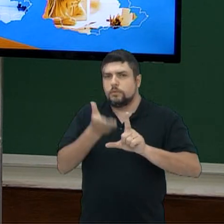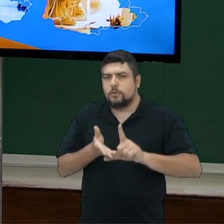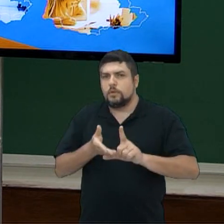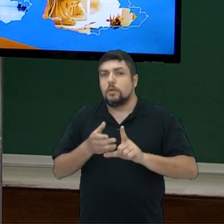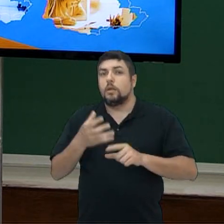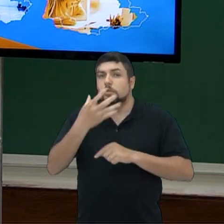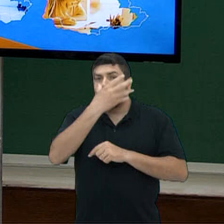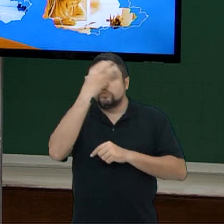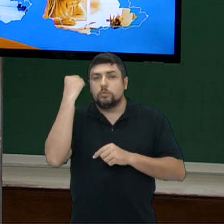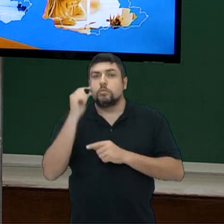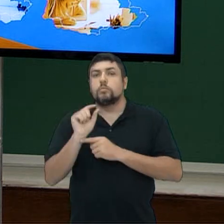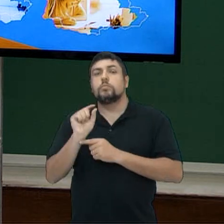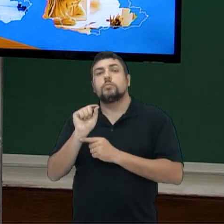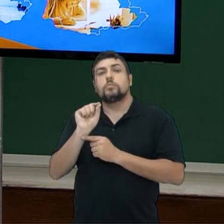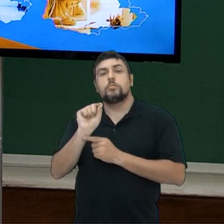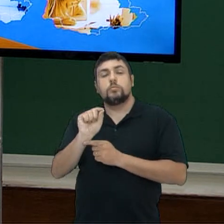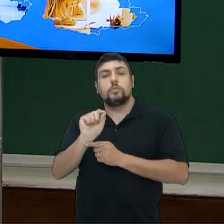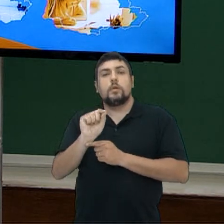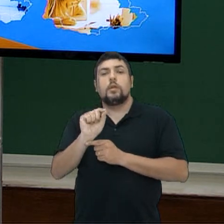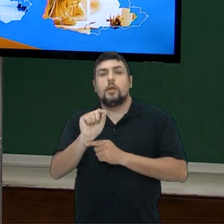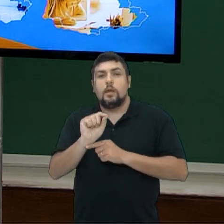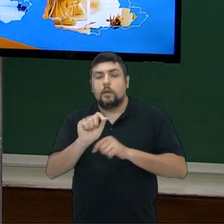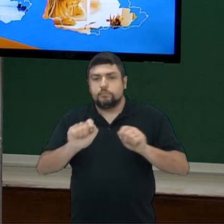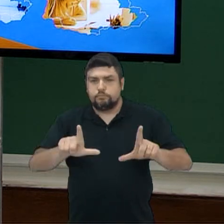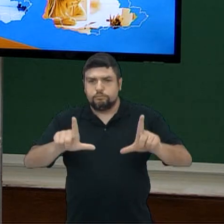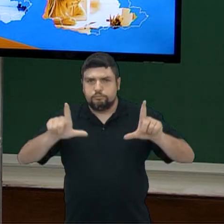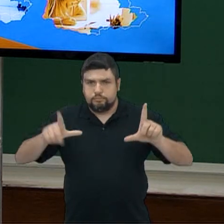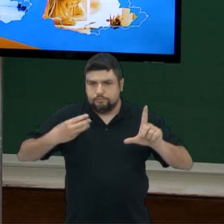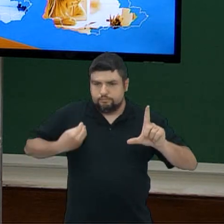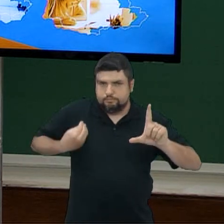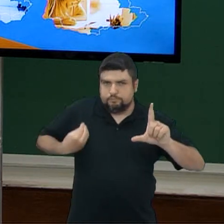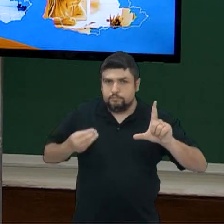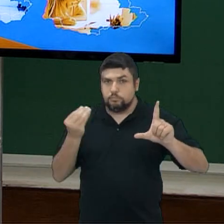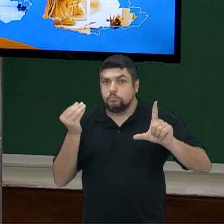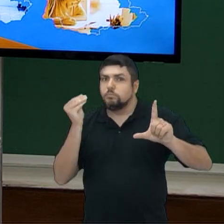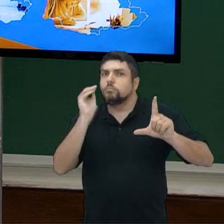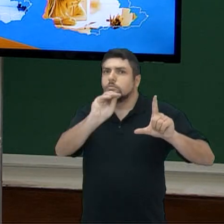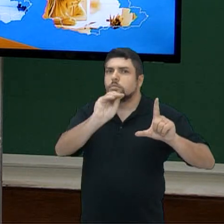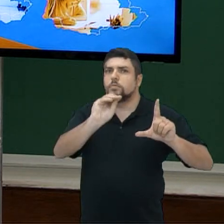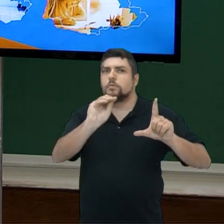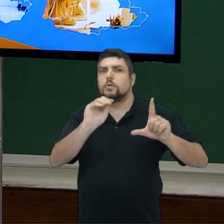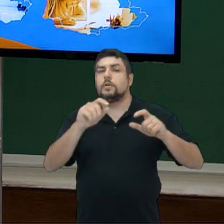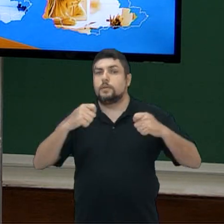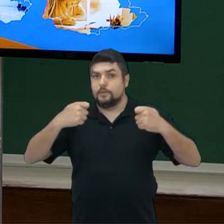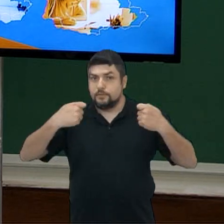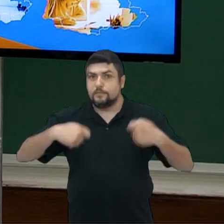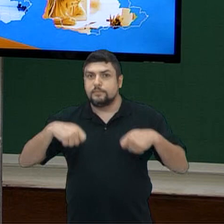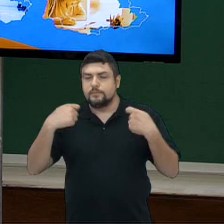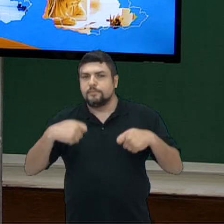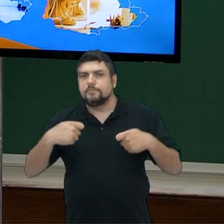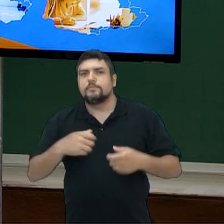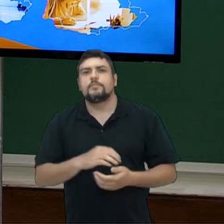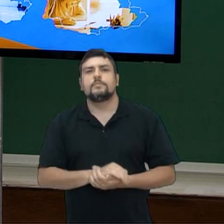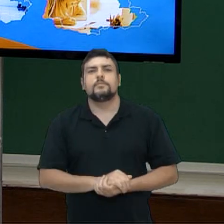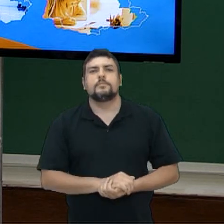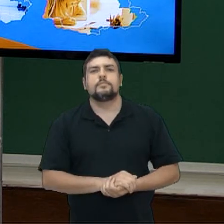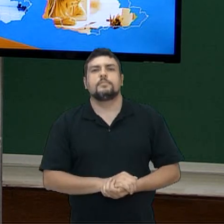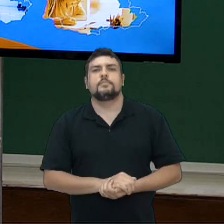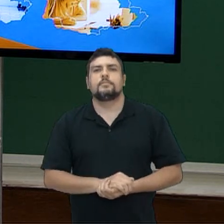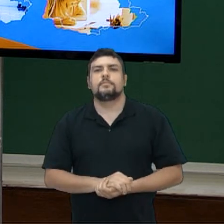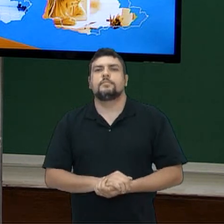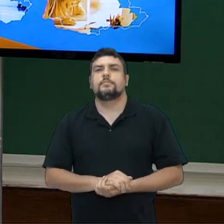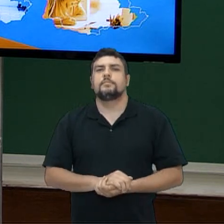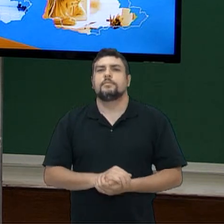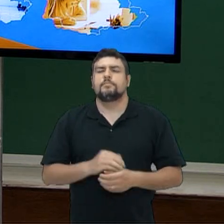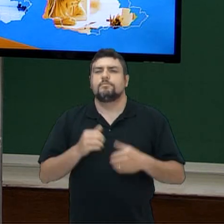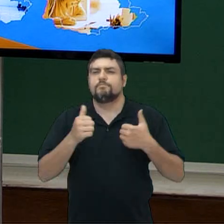não esqueçam de sempre validar a presença lá no ambiente virtual de vocês. Até